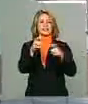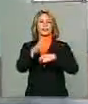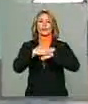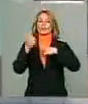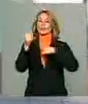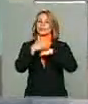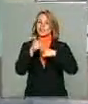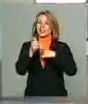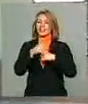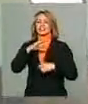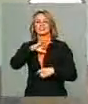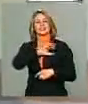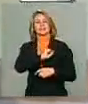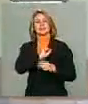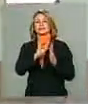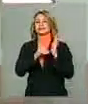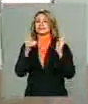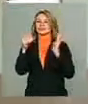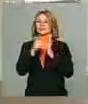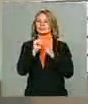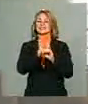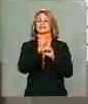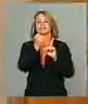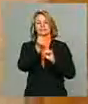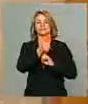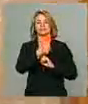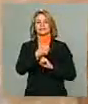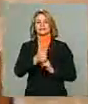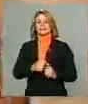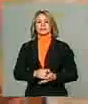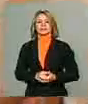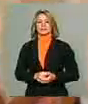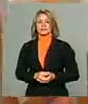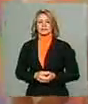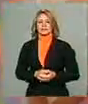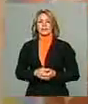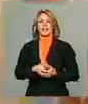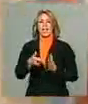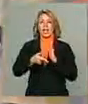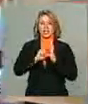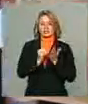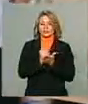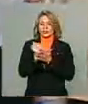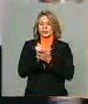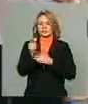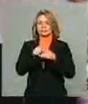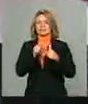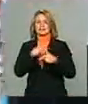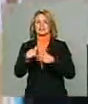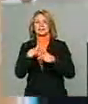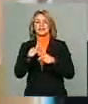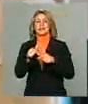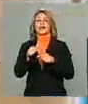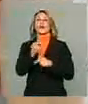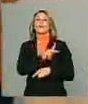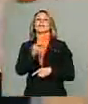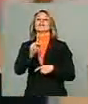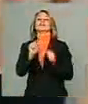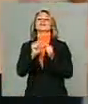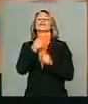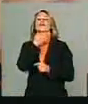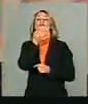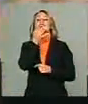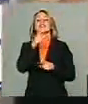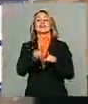carinho do amor de toda a sociedade Antes de iniciar os trabalhos o professor propõe